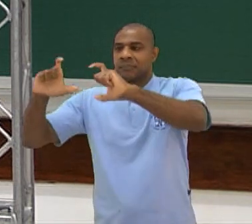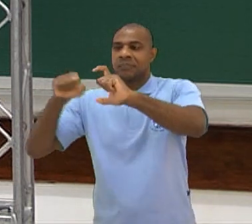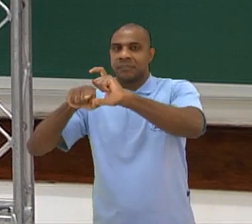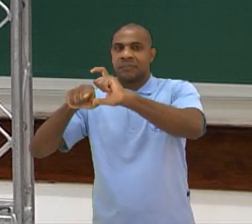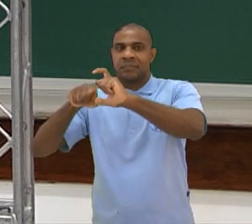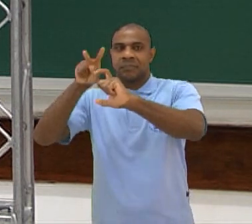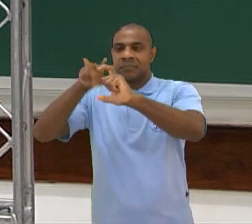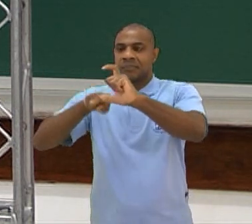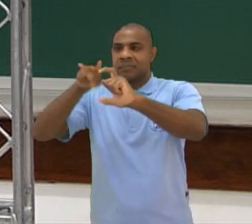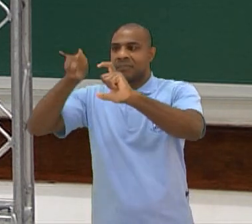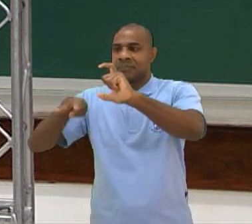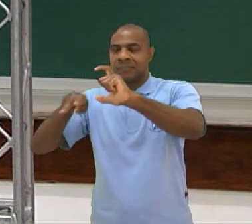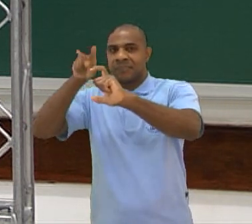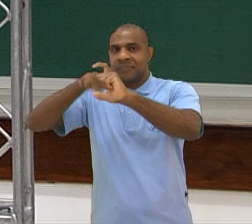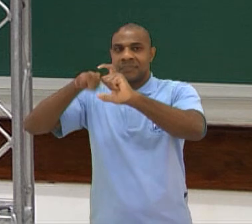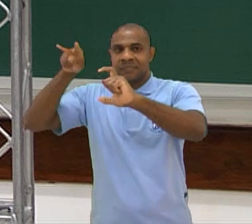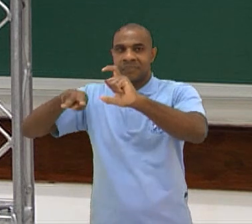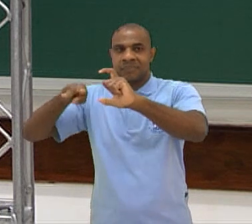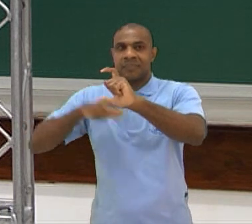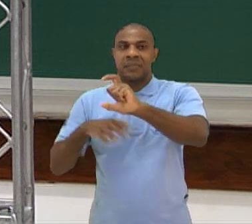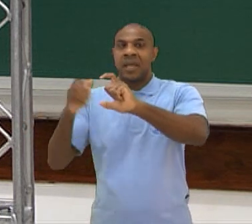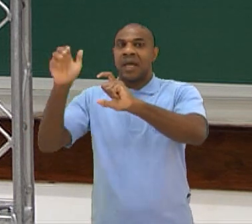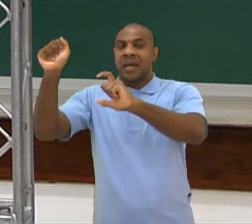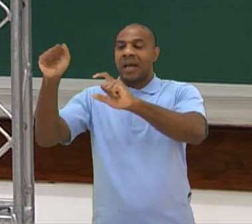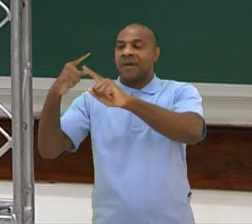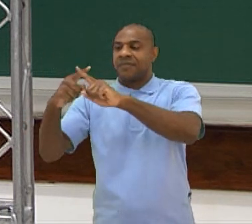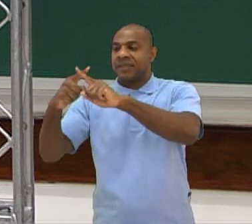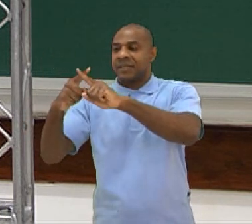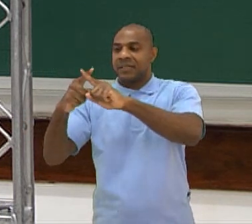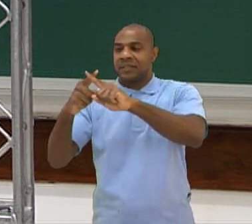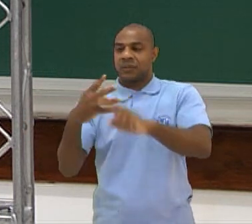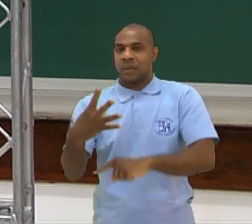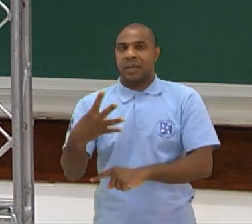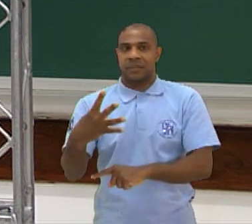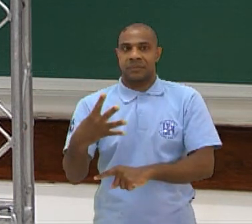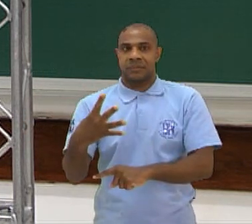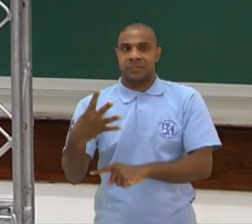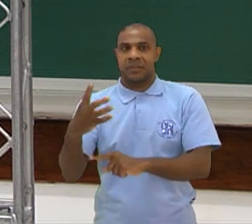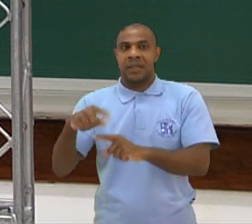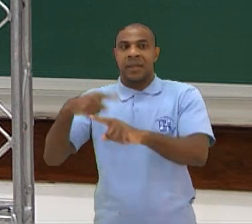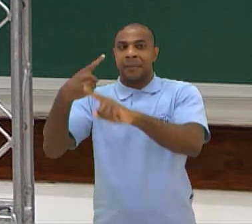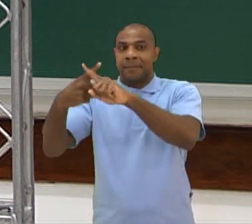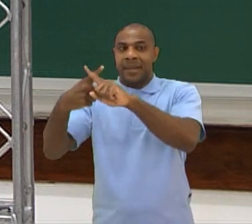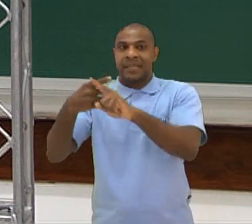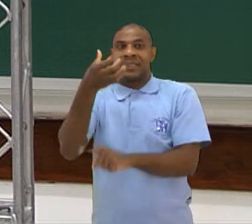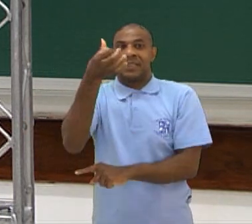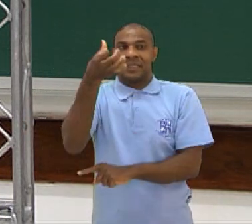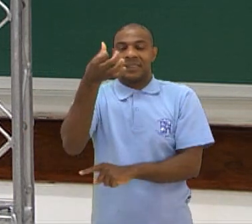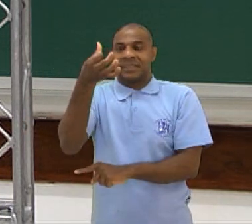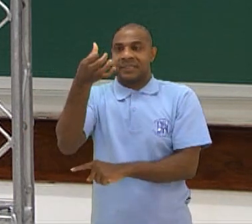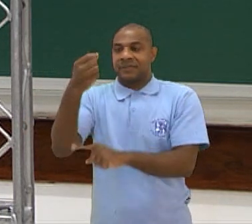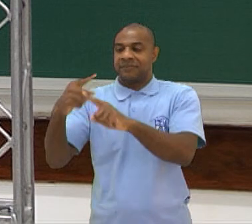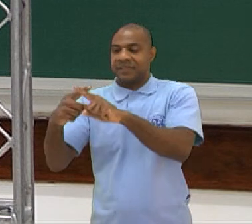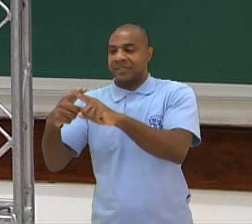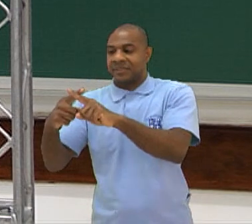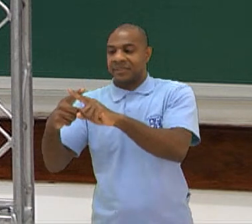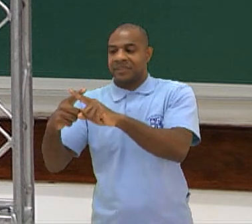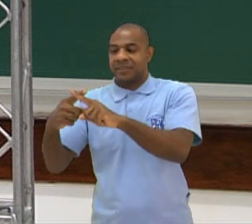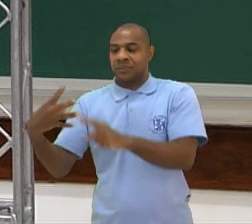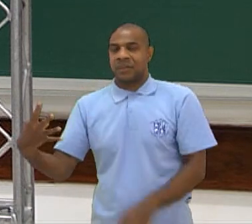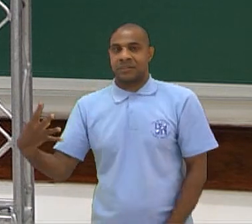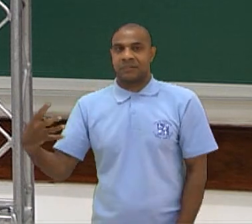né? Então fica A vezes 4, com sinal contrário, mais 6 vezes 4, 24. Aqui a ordem